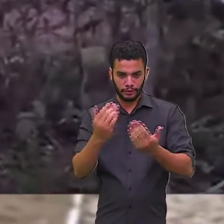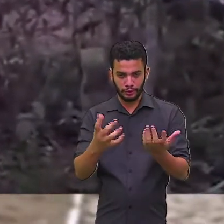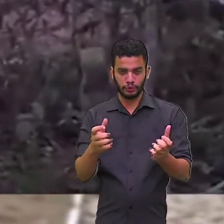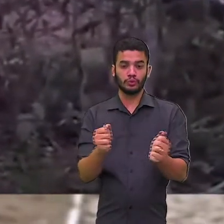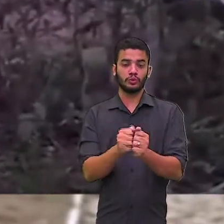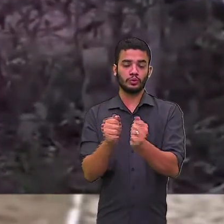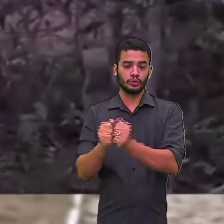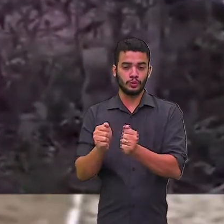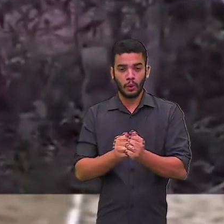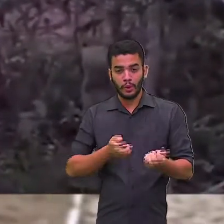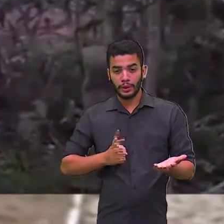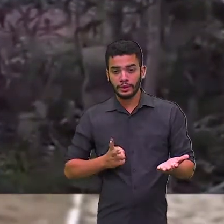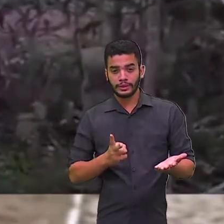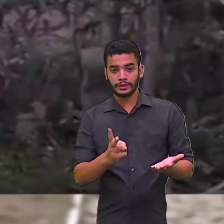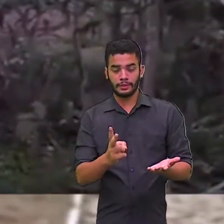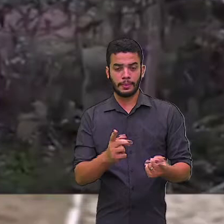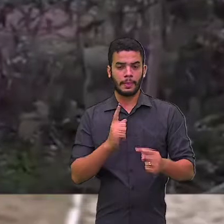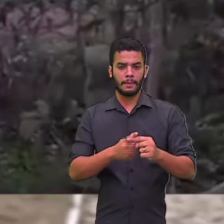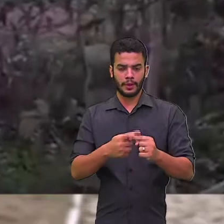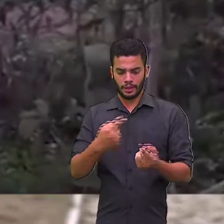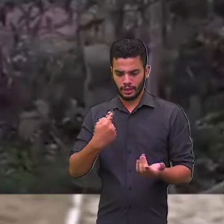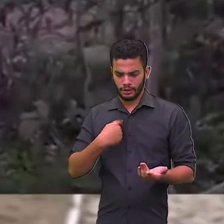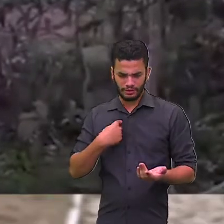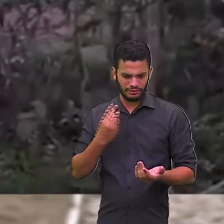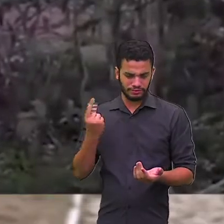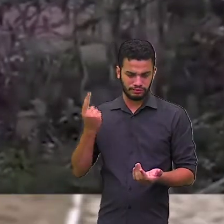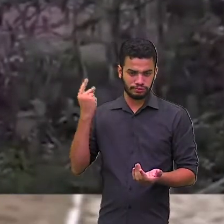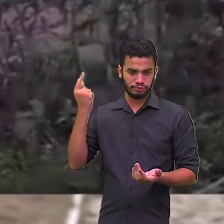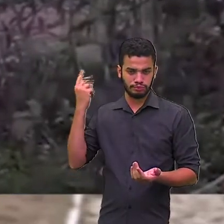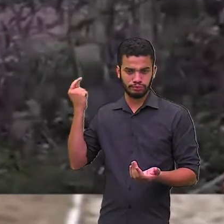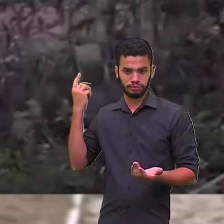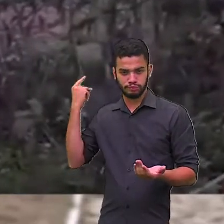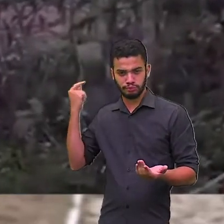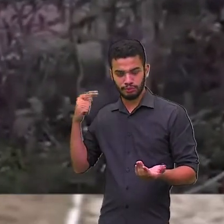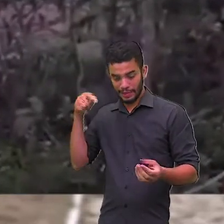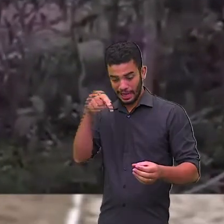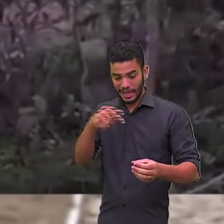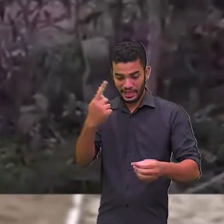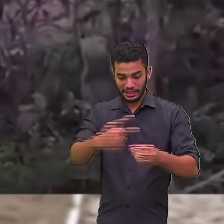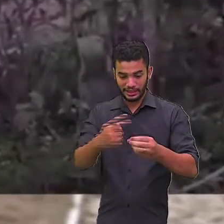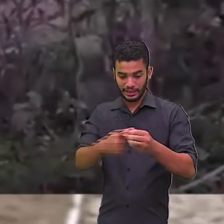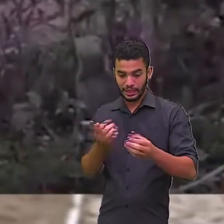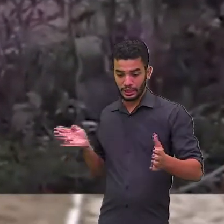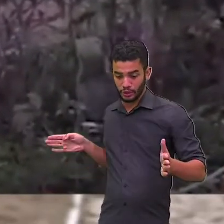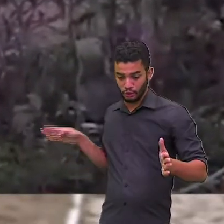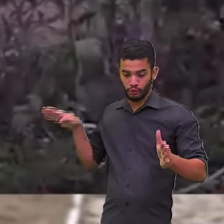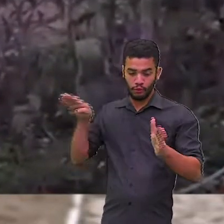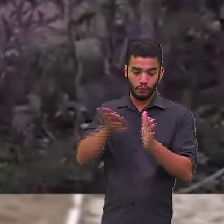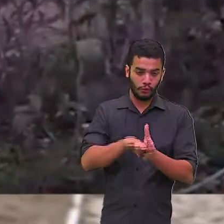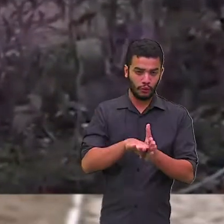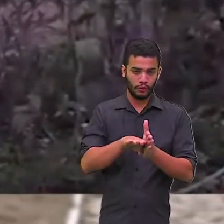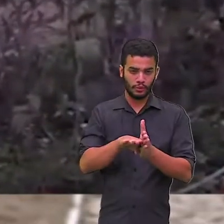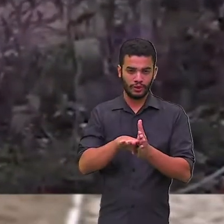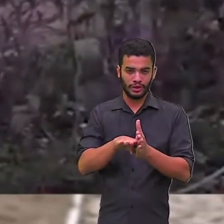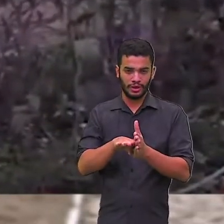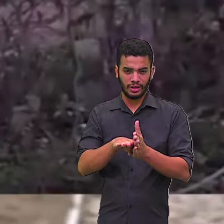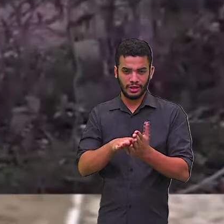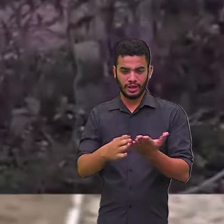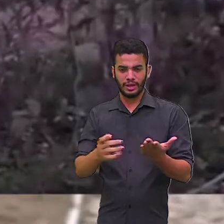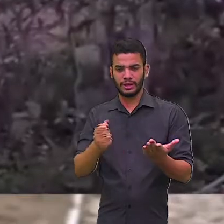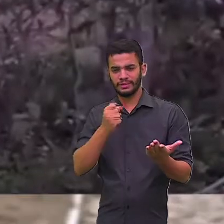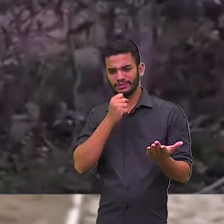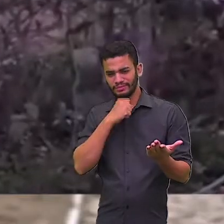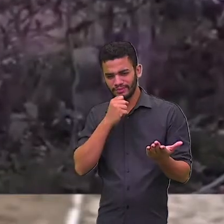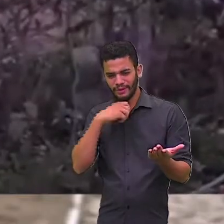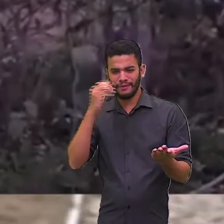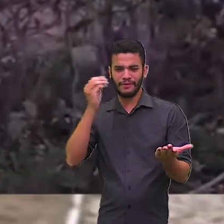lugar. E quando eu mudei para aqui, para esse lugar aqui não tinha escola, não tinha nada. E hoje tem escola que a